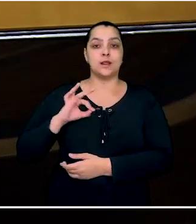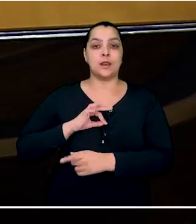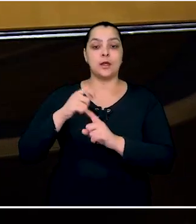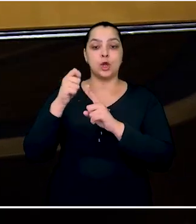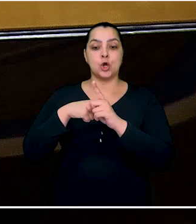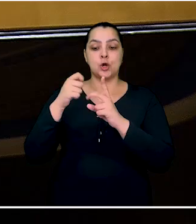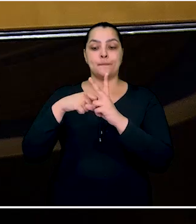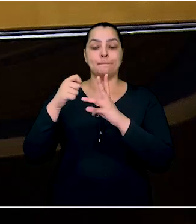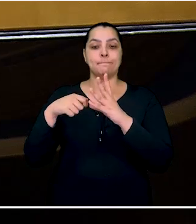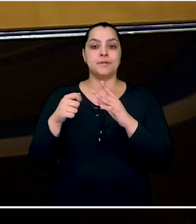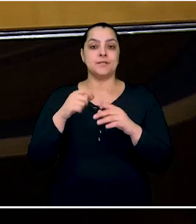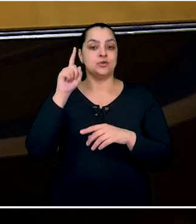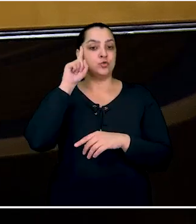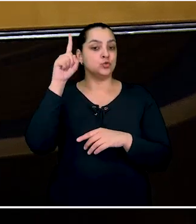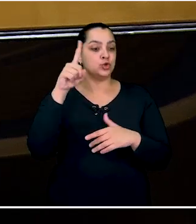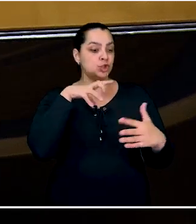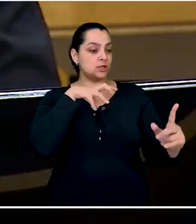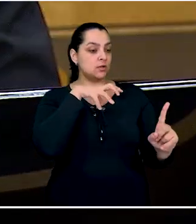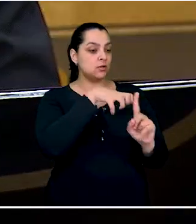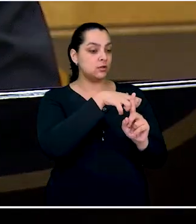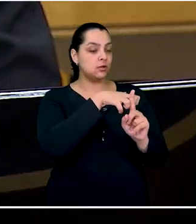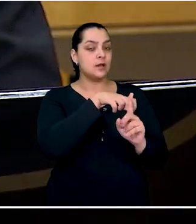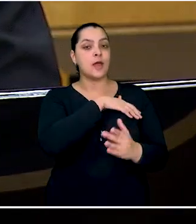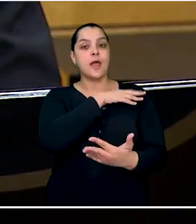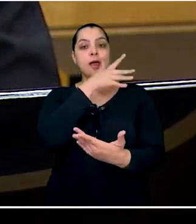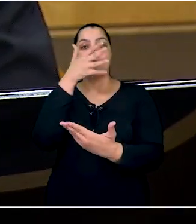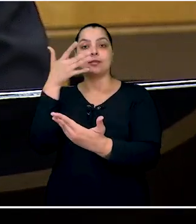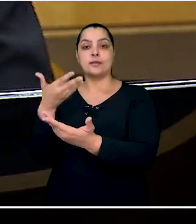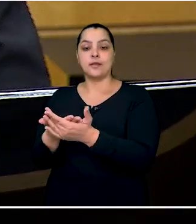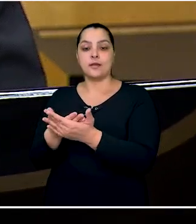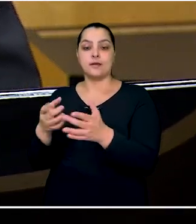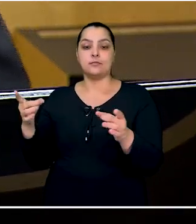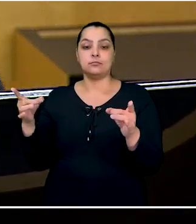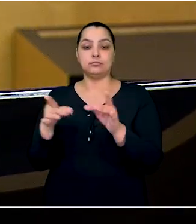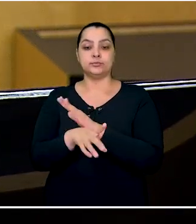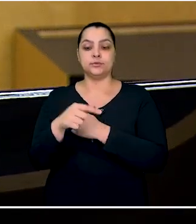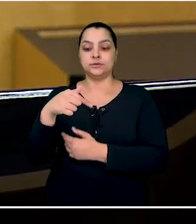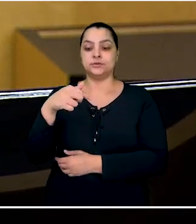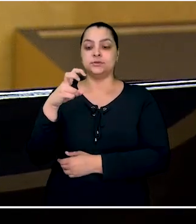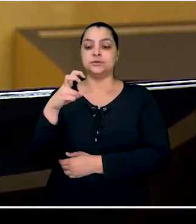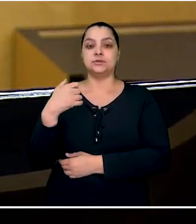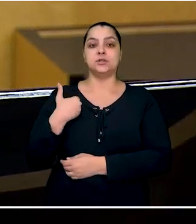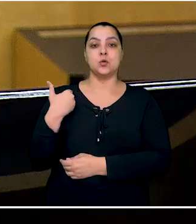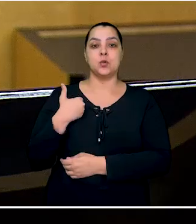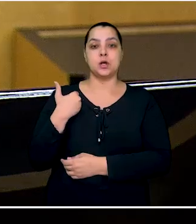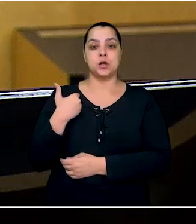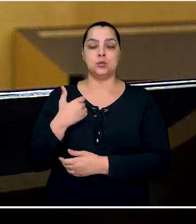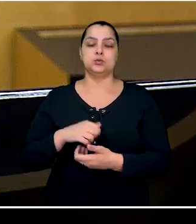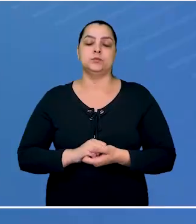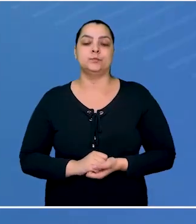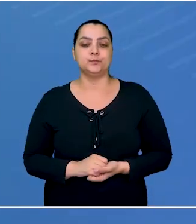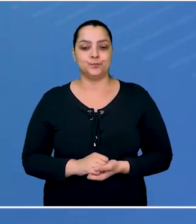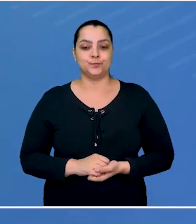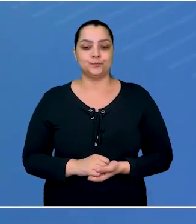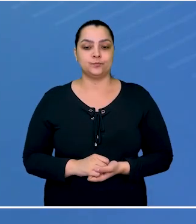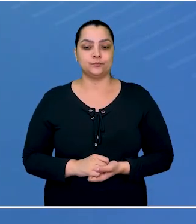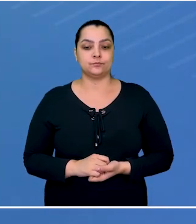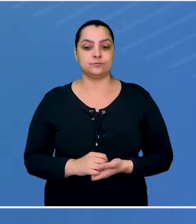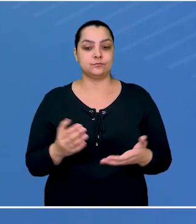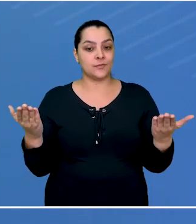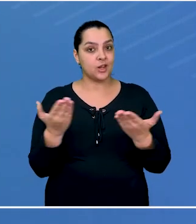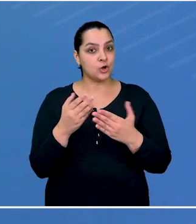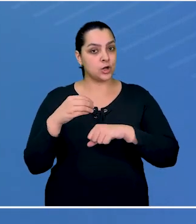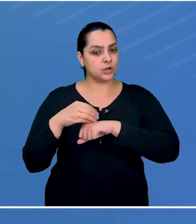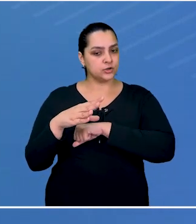salário mensal desde a data do acidente até que a vítima complete 75 anos de idade. E agora